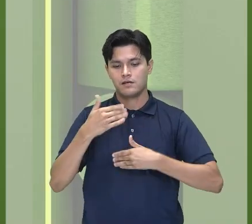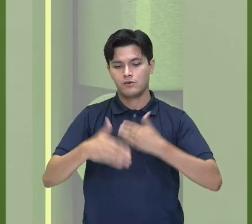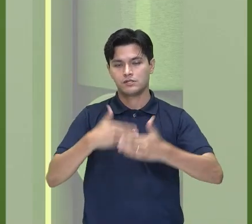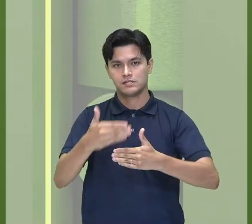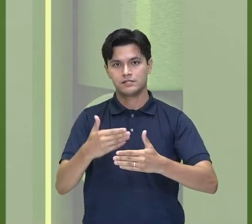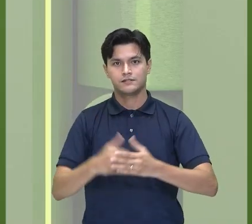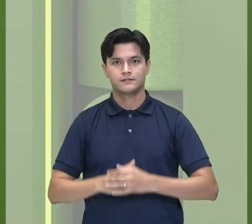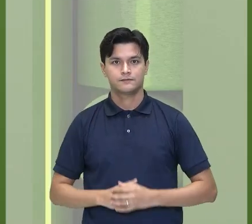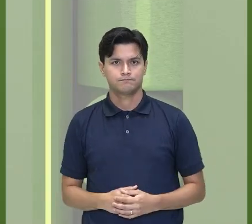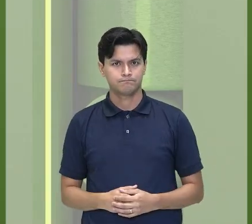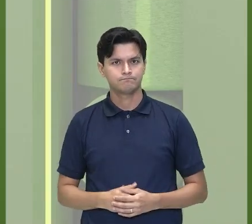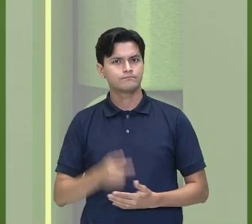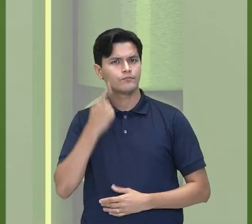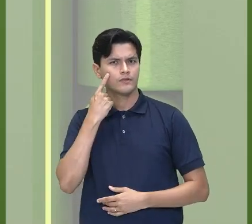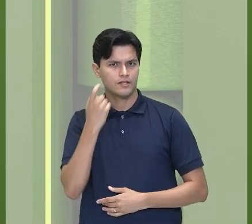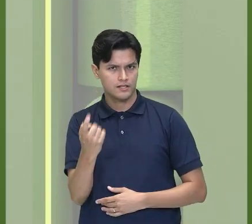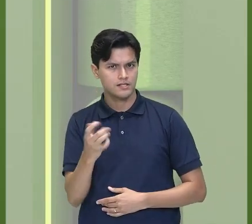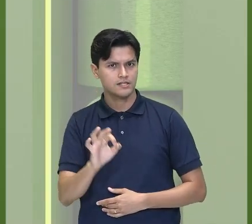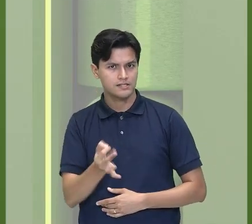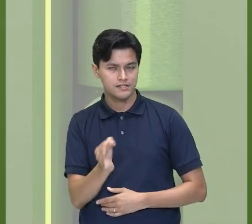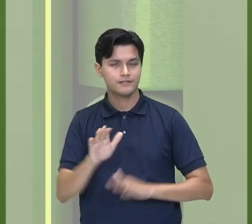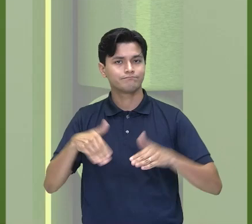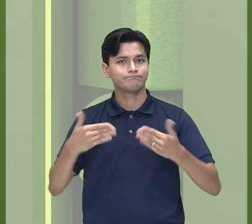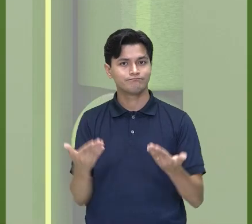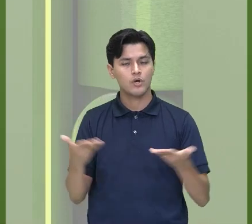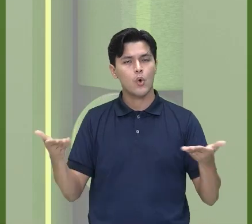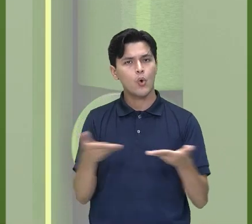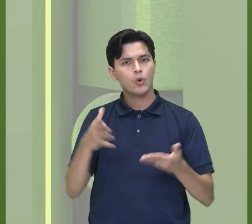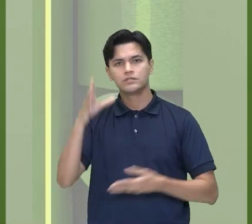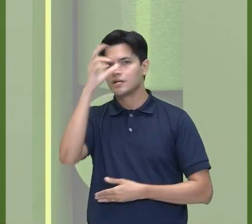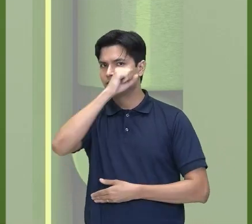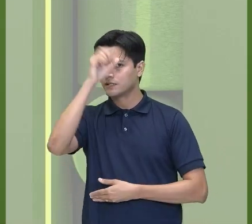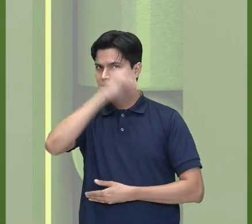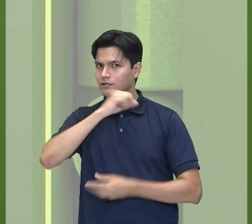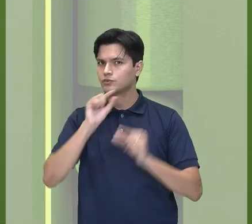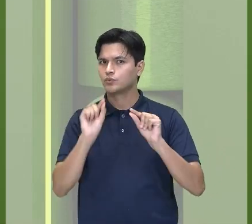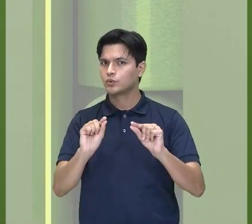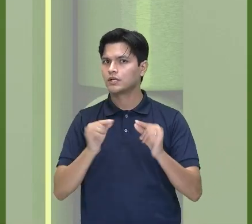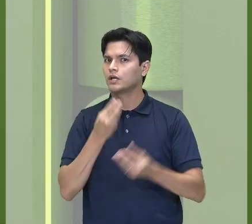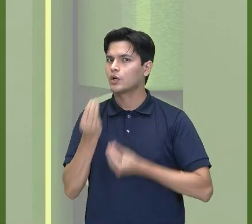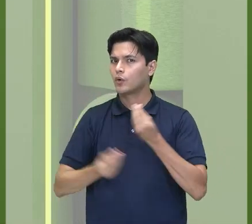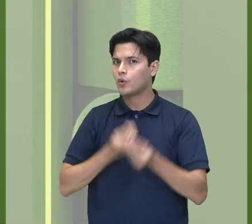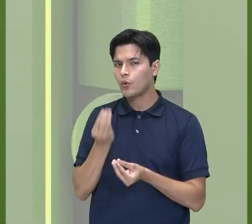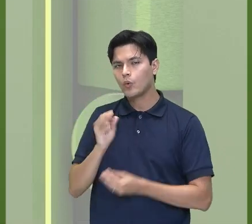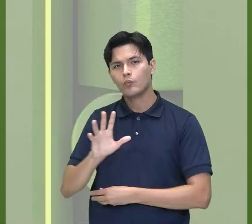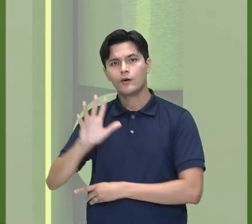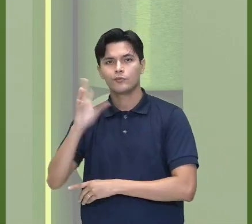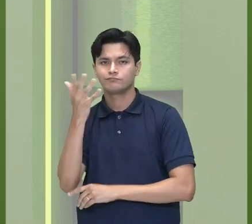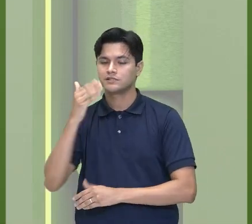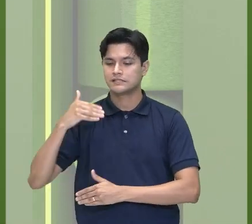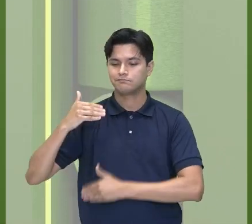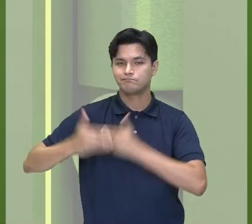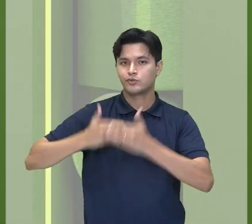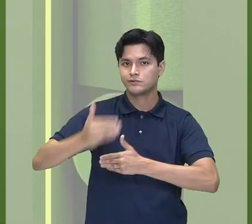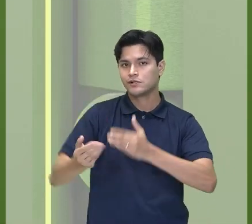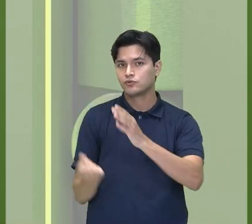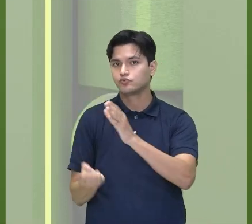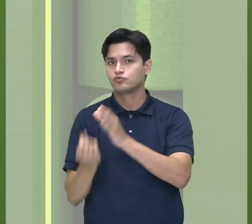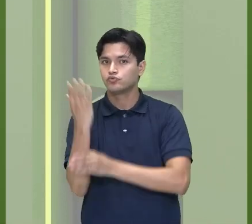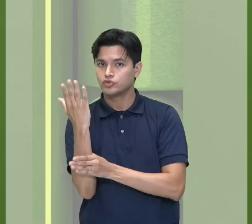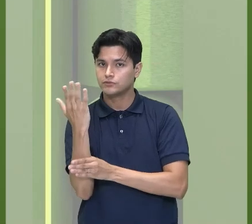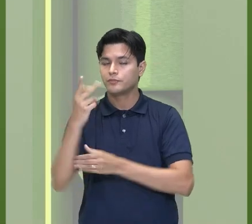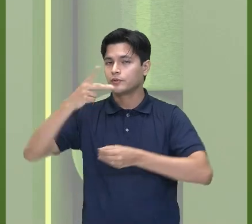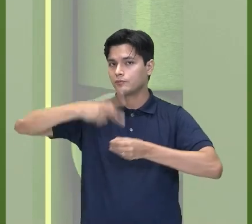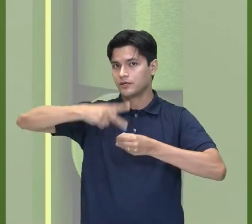Olha só que interessante, né? Então nós aprendemos aí como é realizado esse processo, né, de geração desse